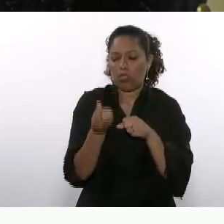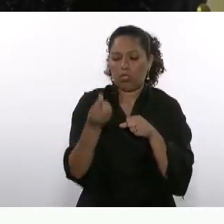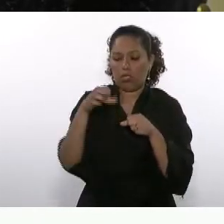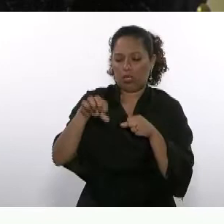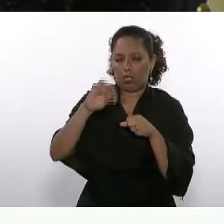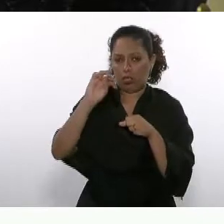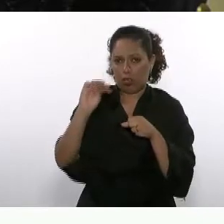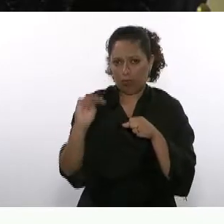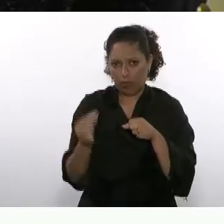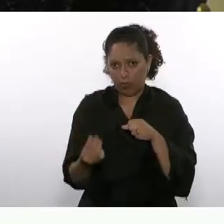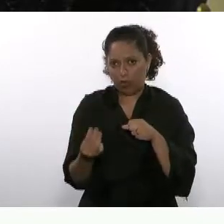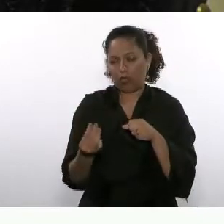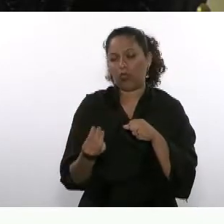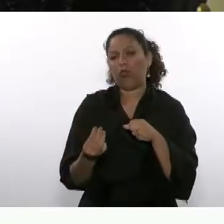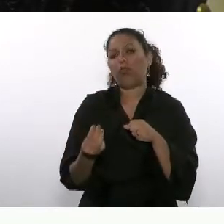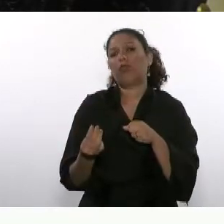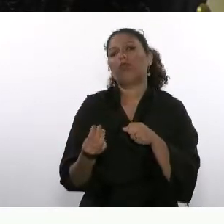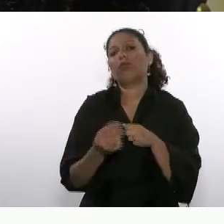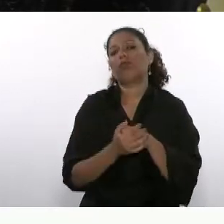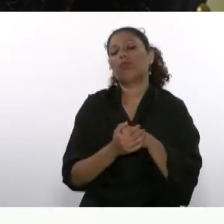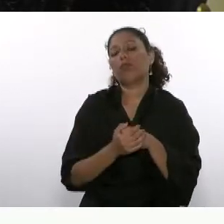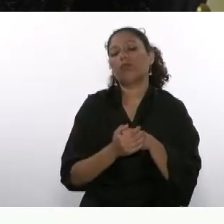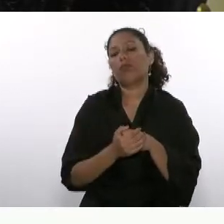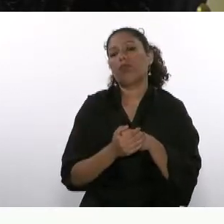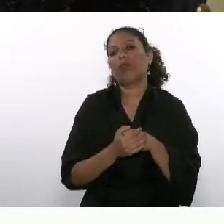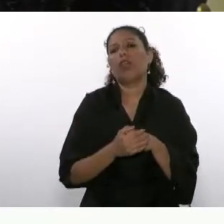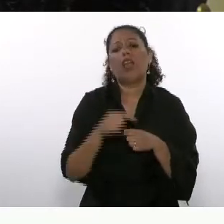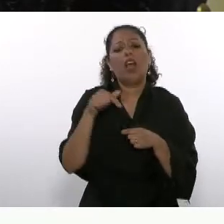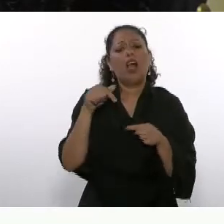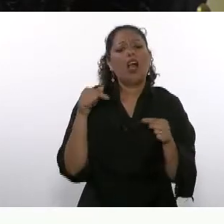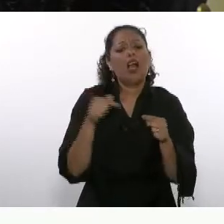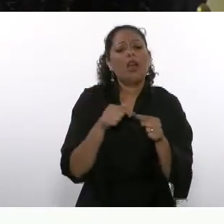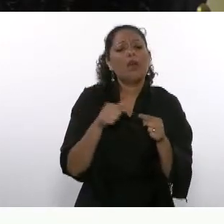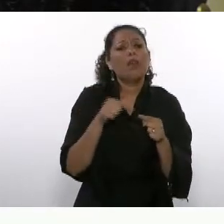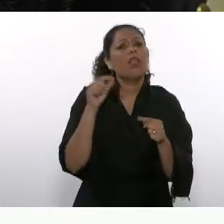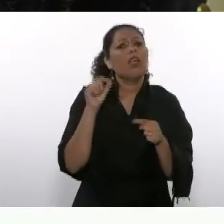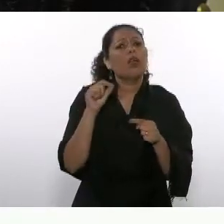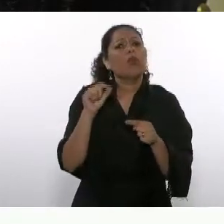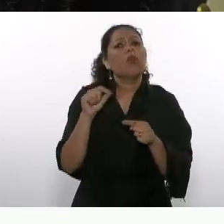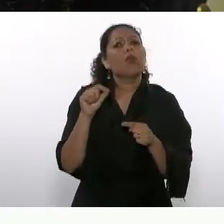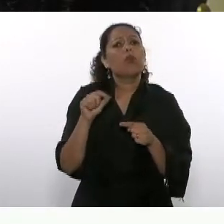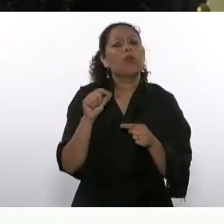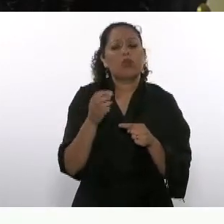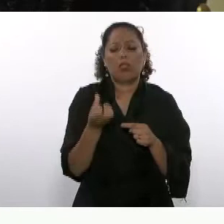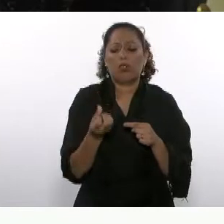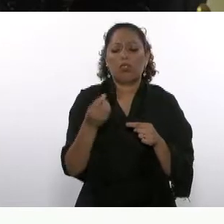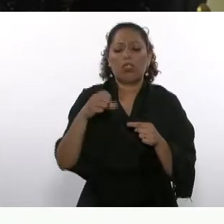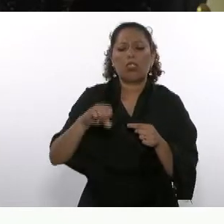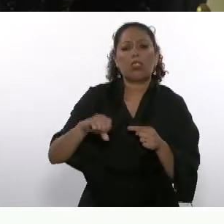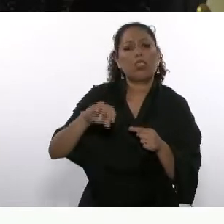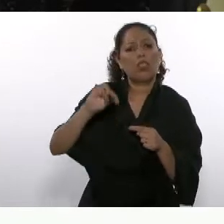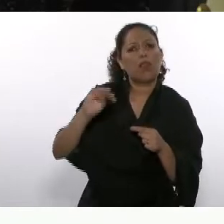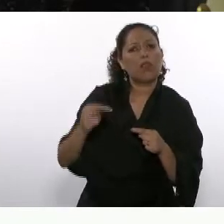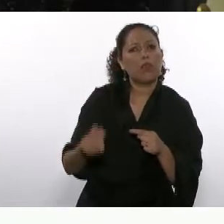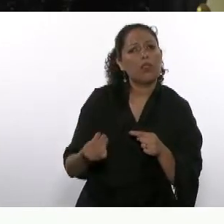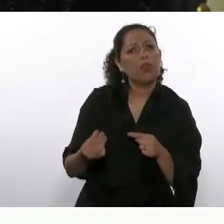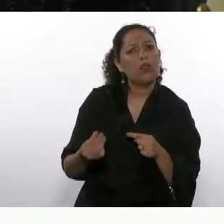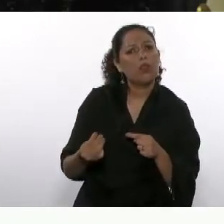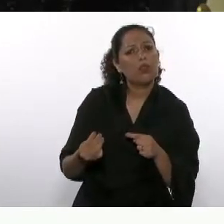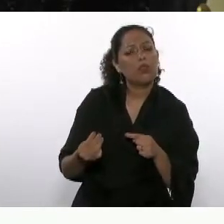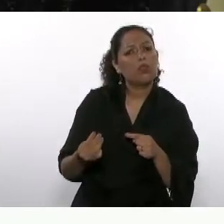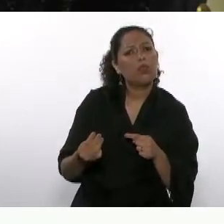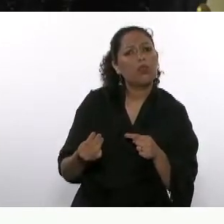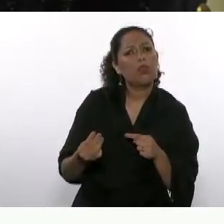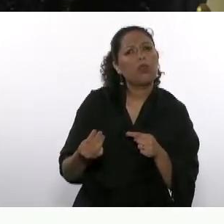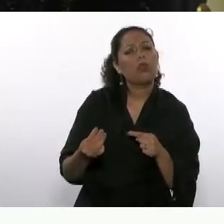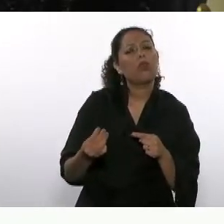Isso, aproximadamente 70 milhões. Aqui se refere especificamente, dentro do programa que foi apresentado, essa linha de